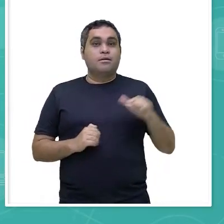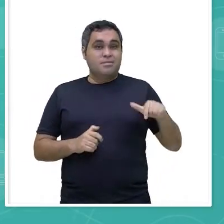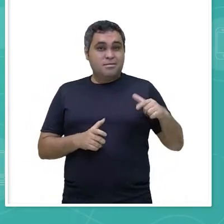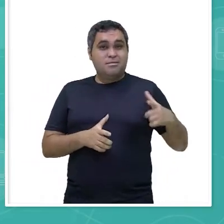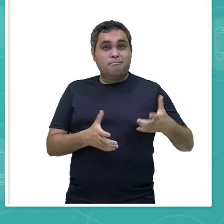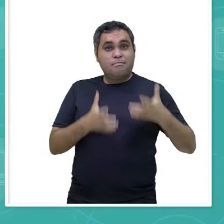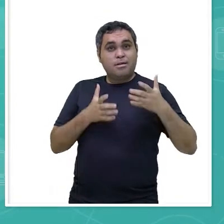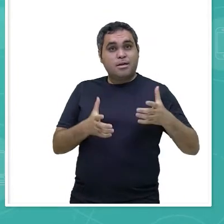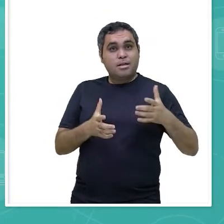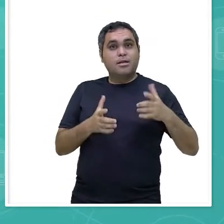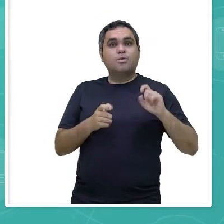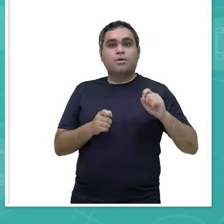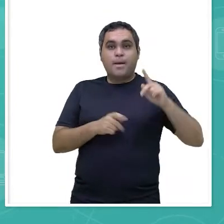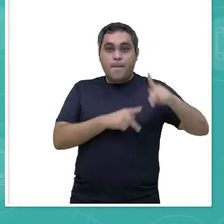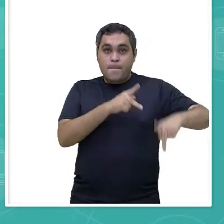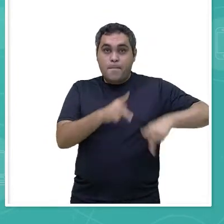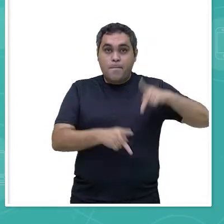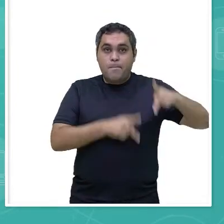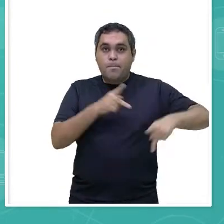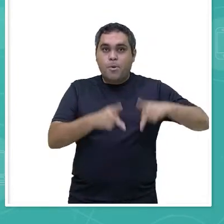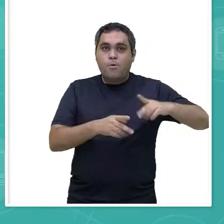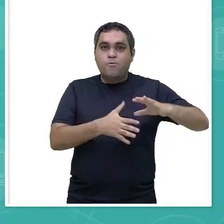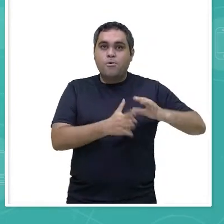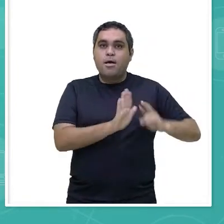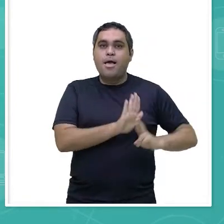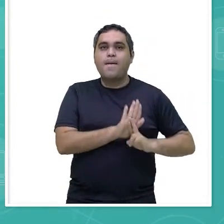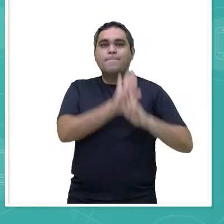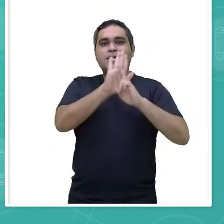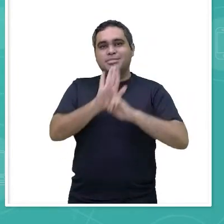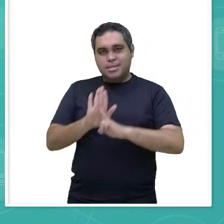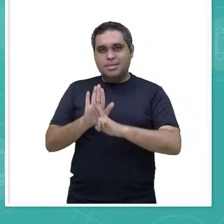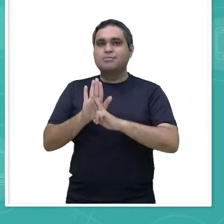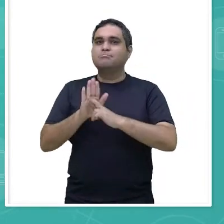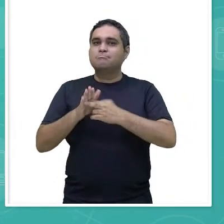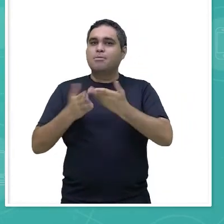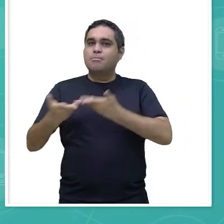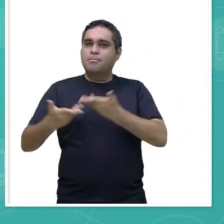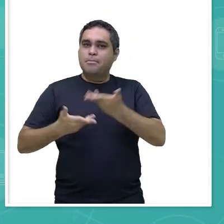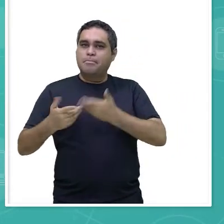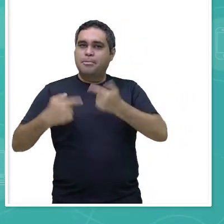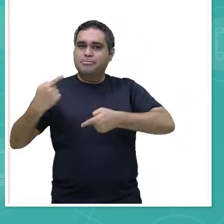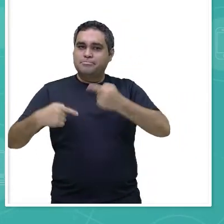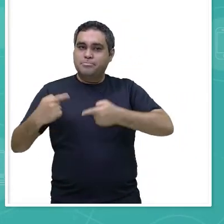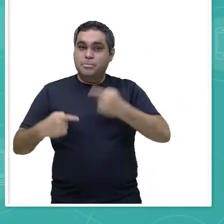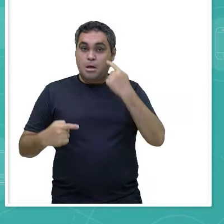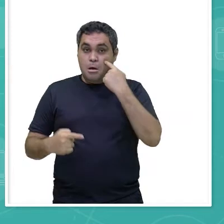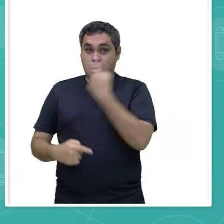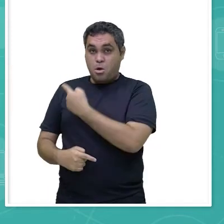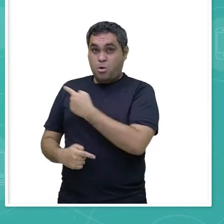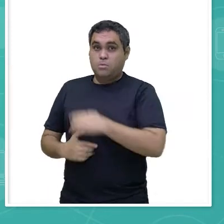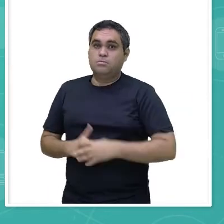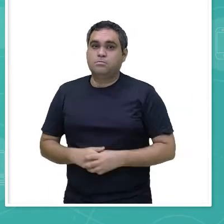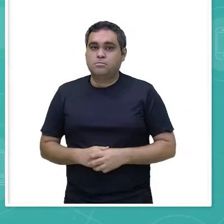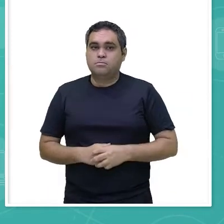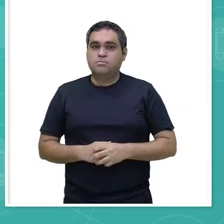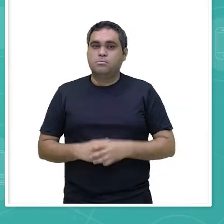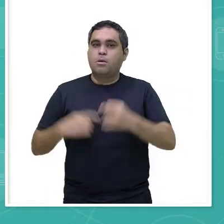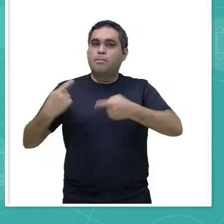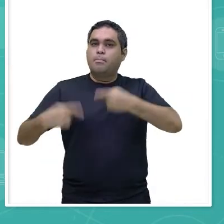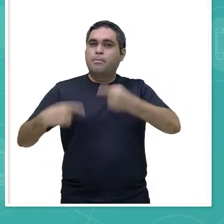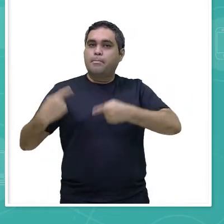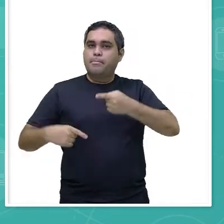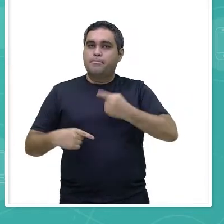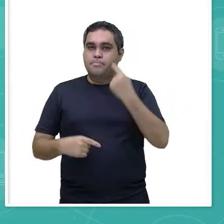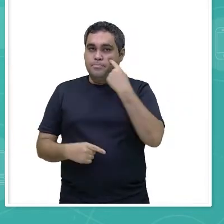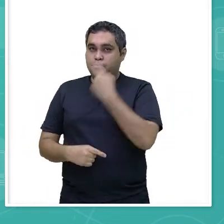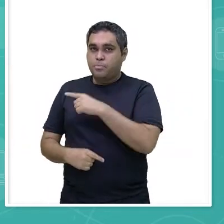que tivessem representantes do povo. Trouxe também para vocês uma imagem da Duma, olha só. Então, essa Duma,